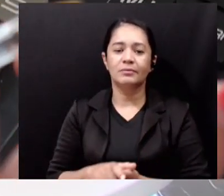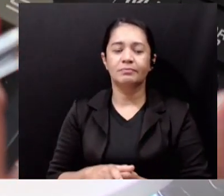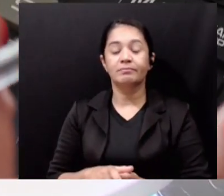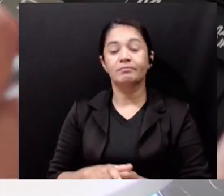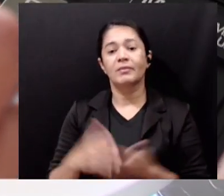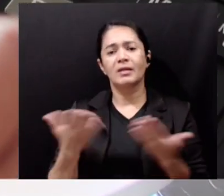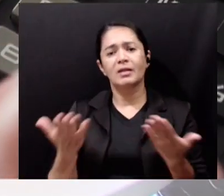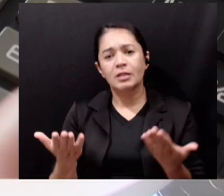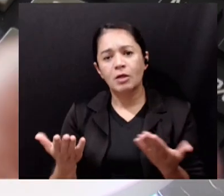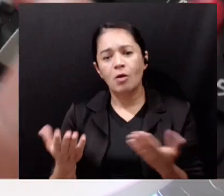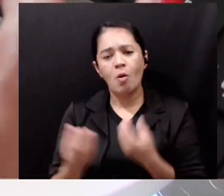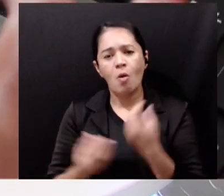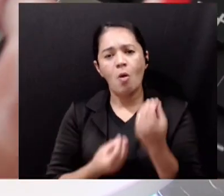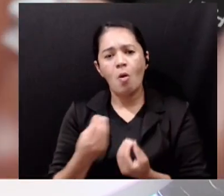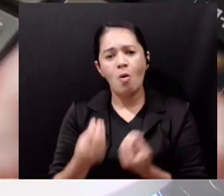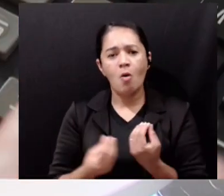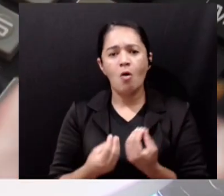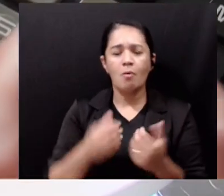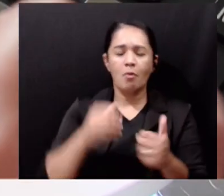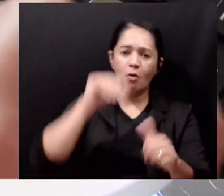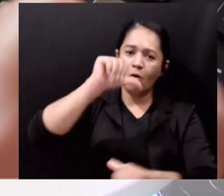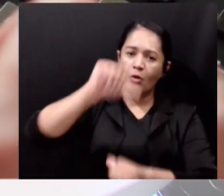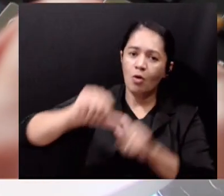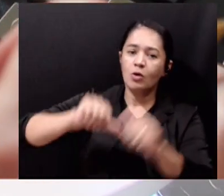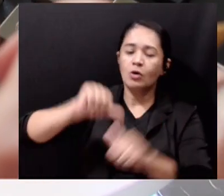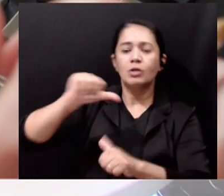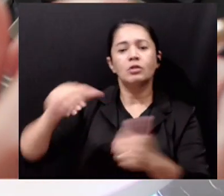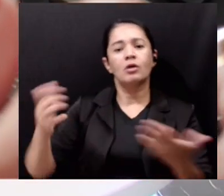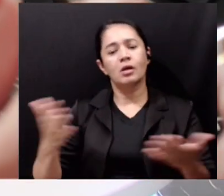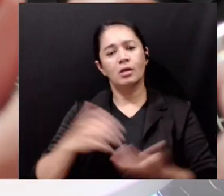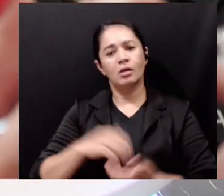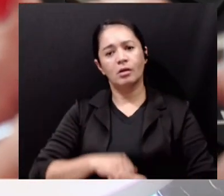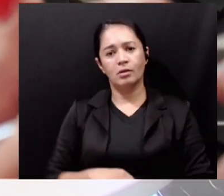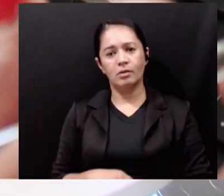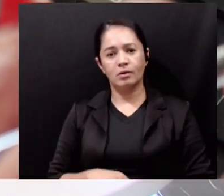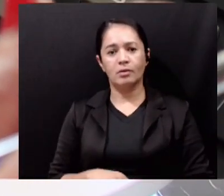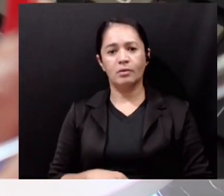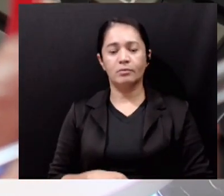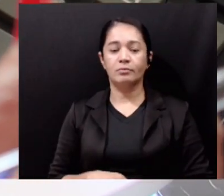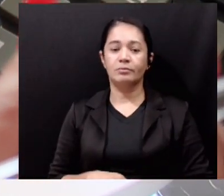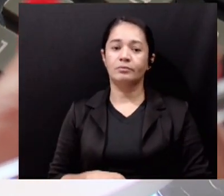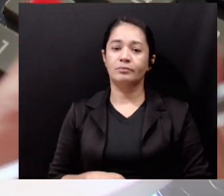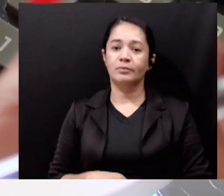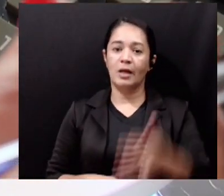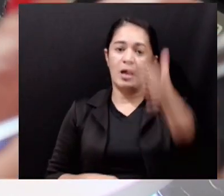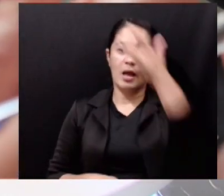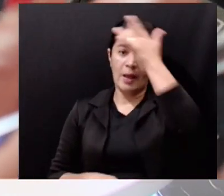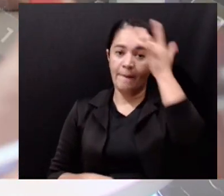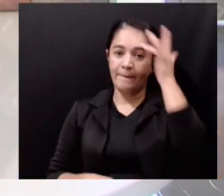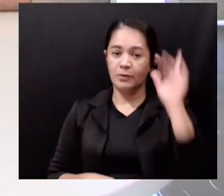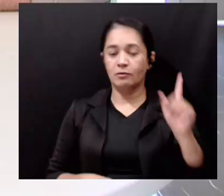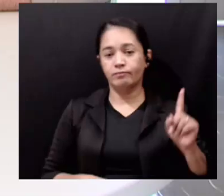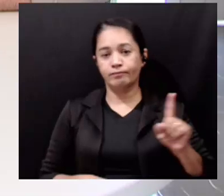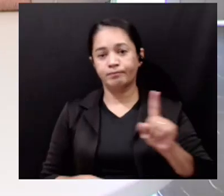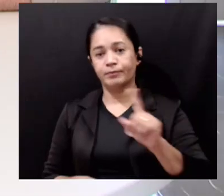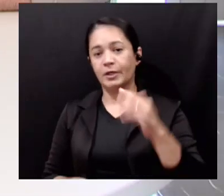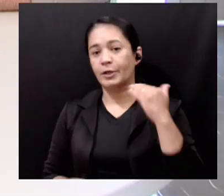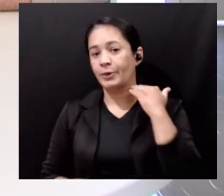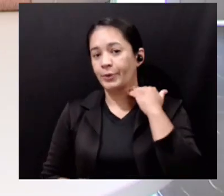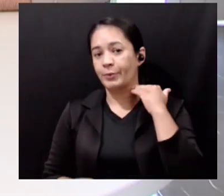trocar essa conta corrente para a versão gratuita? A pessoa deve procurar a sua agência, conversar com o seu gerente,